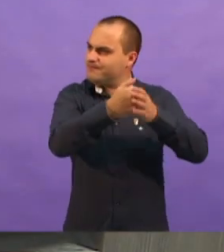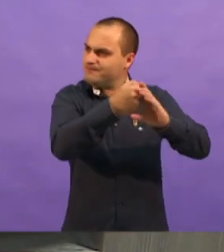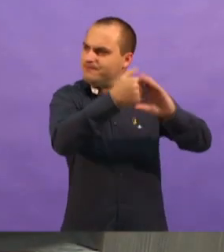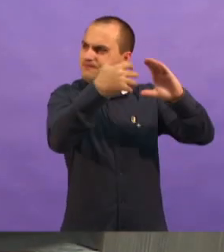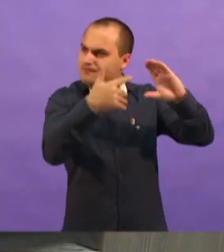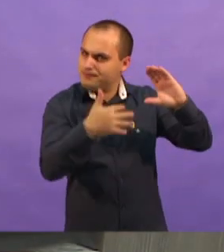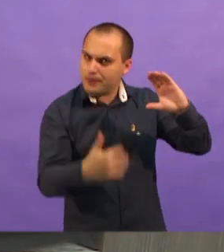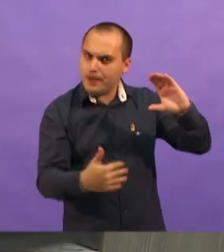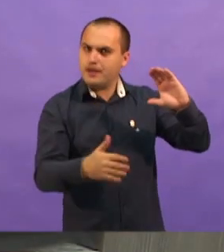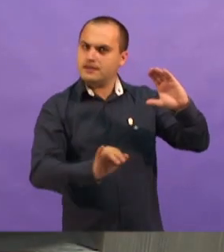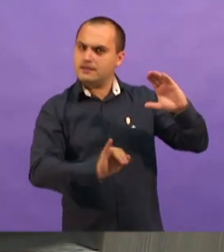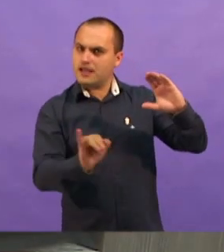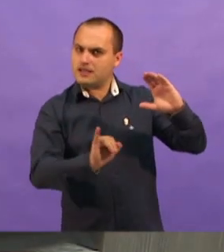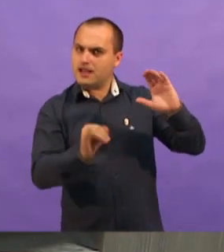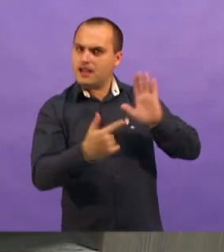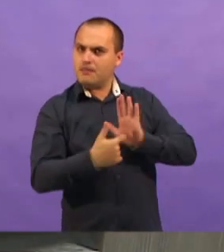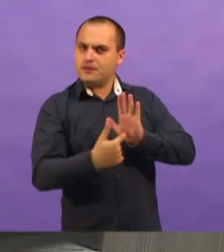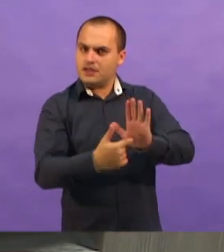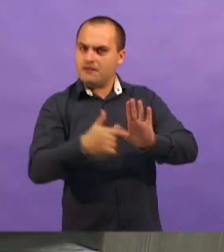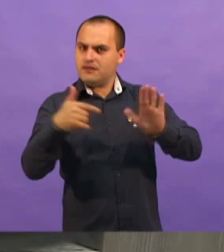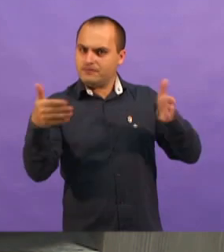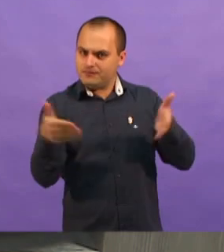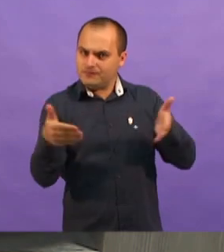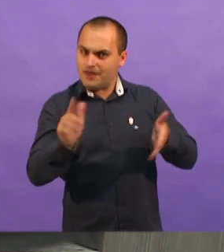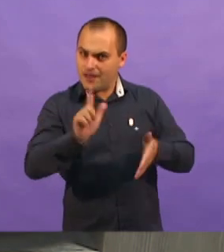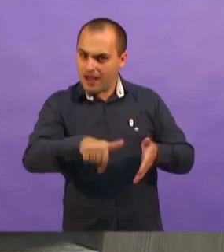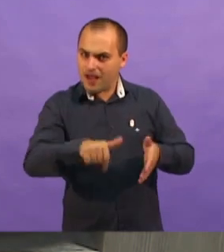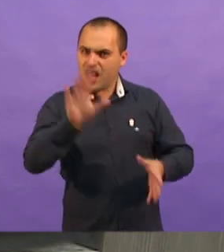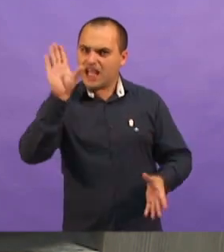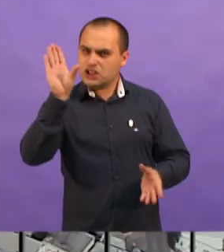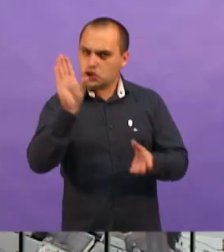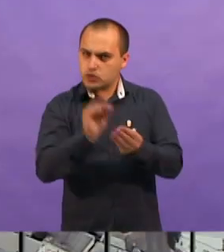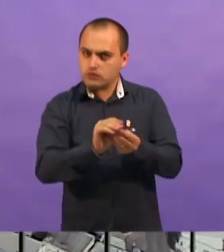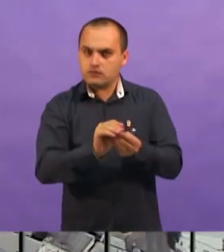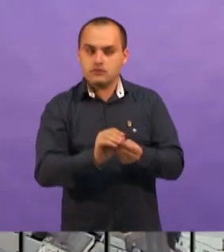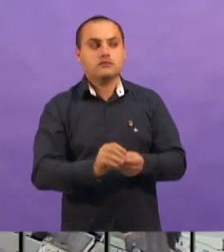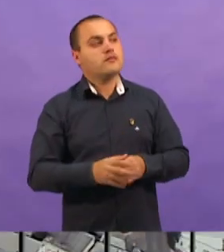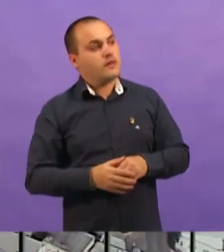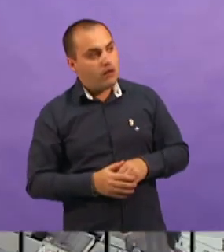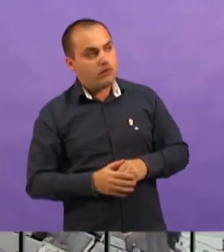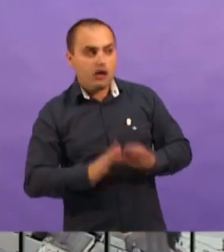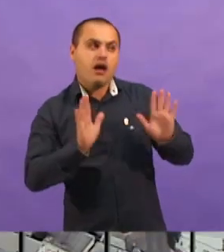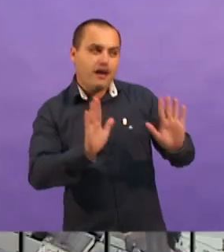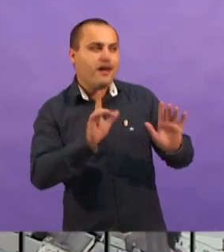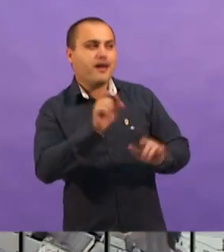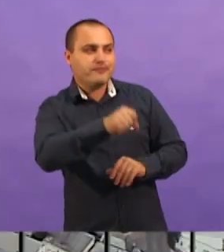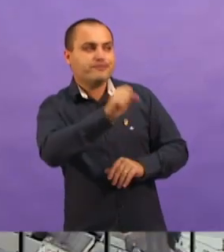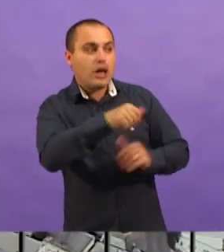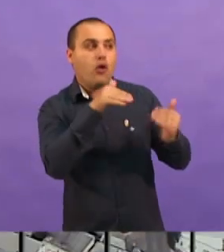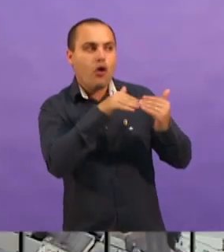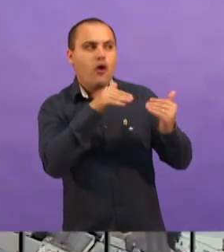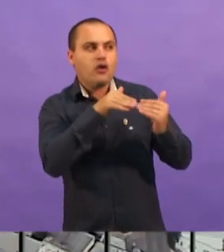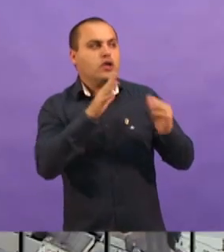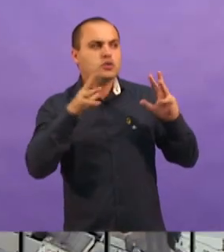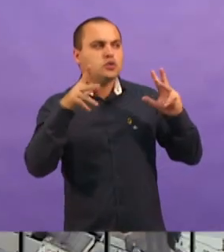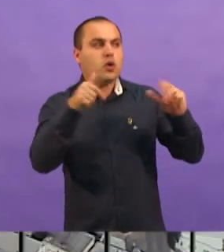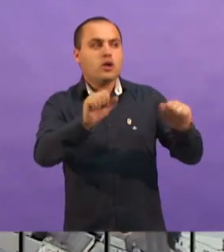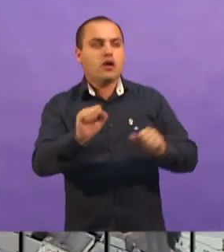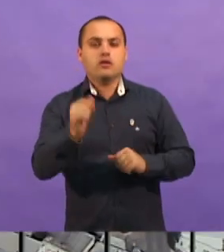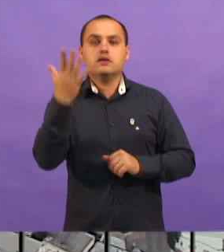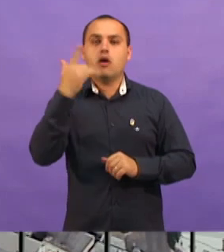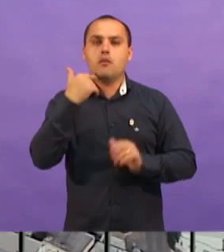se apresenta desta maneira, né? Isso, olha, o que aconteceu em Itajaí esse ano foi isso aqui, está tudo aqui no anuário. Entende? Então, no caso,